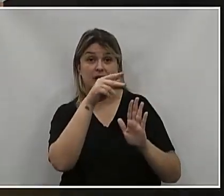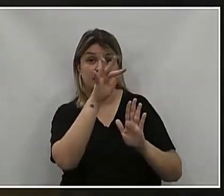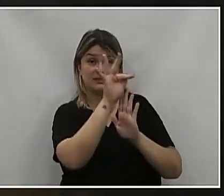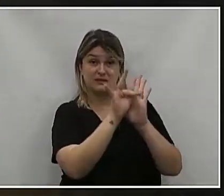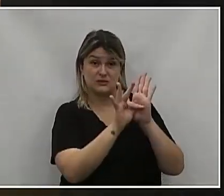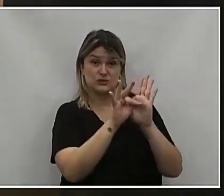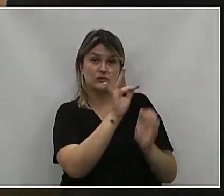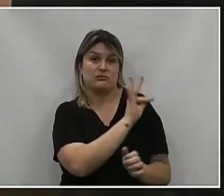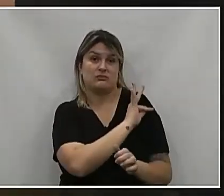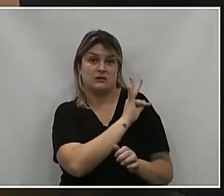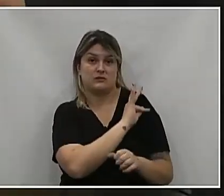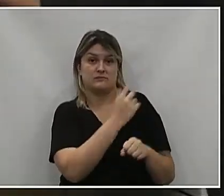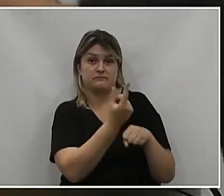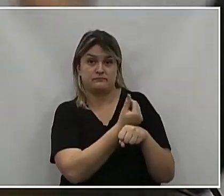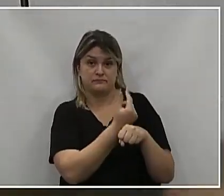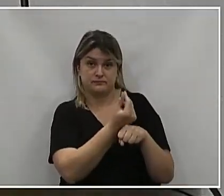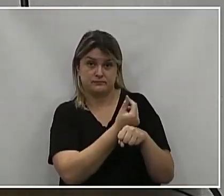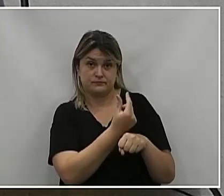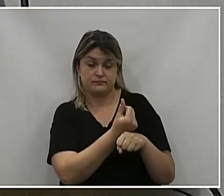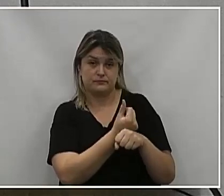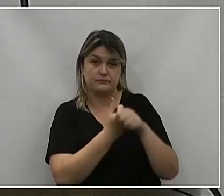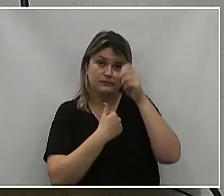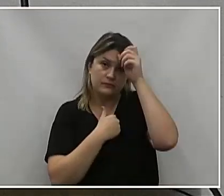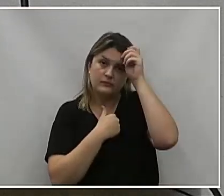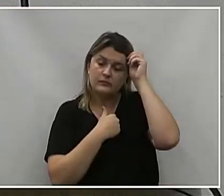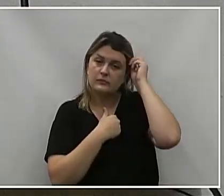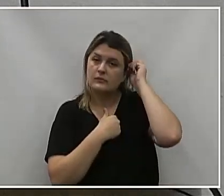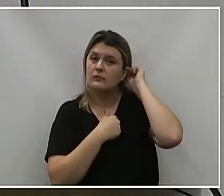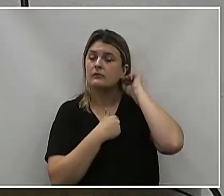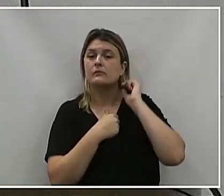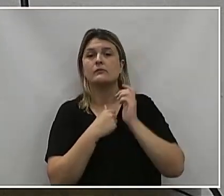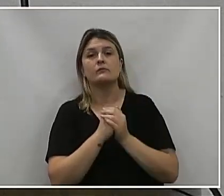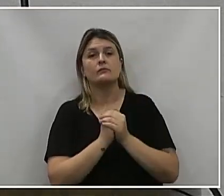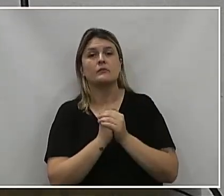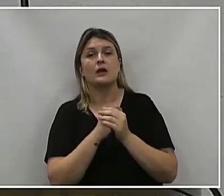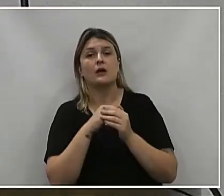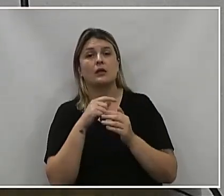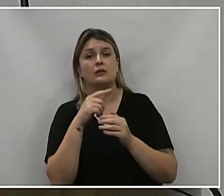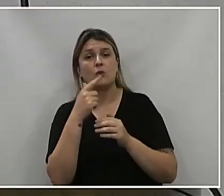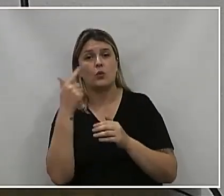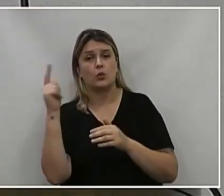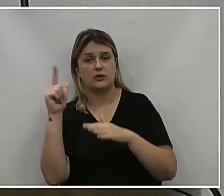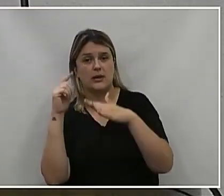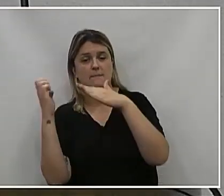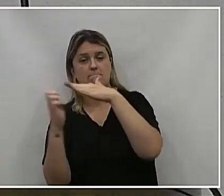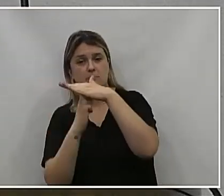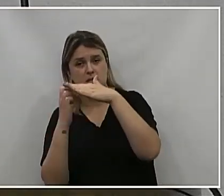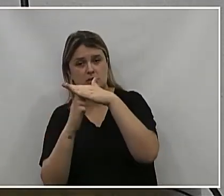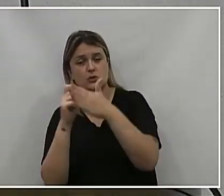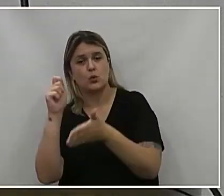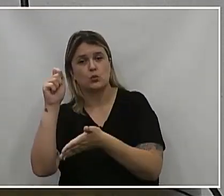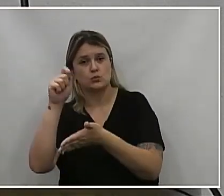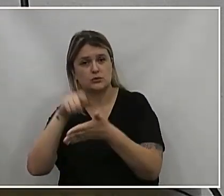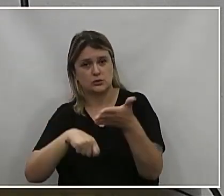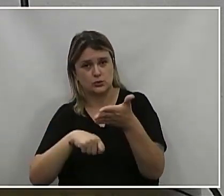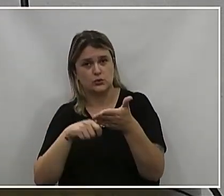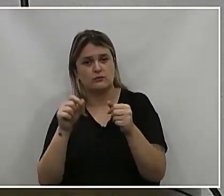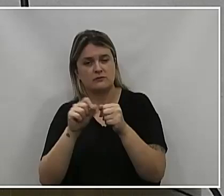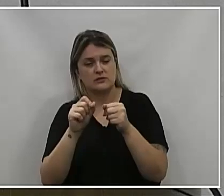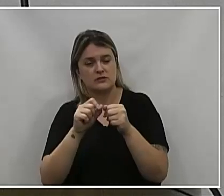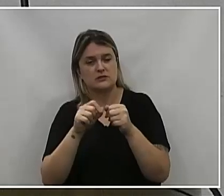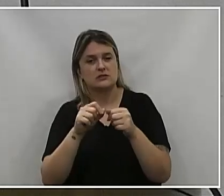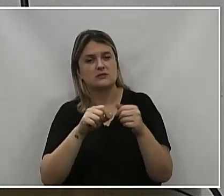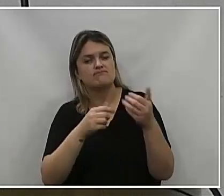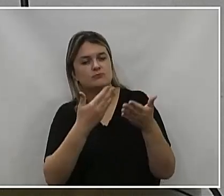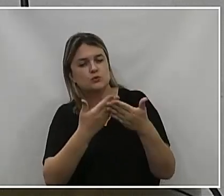técnico financeiro, foi feito por uma consultoria contratada também pelo município, quando